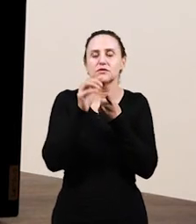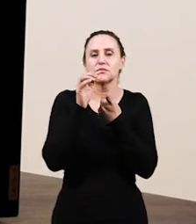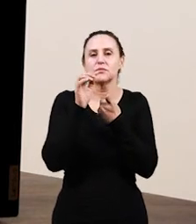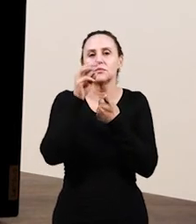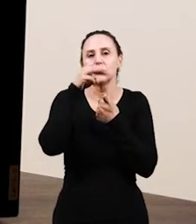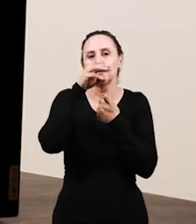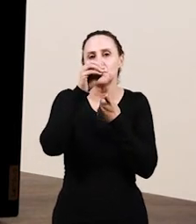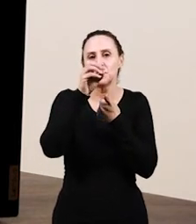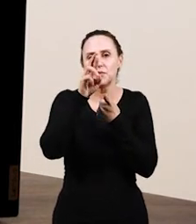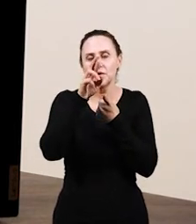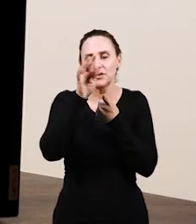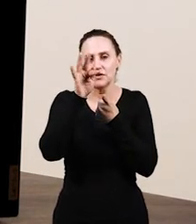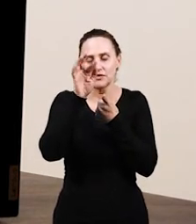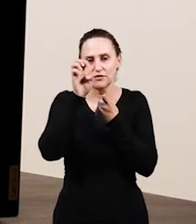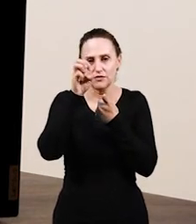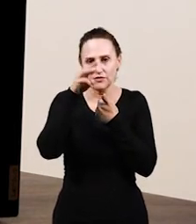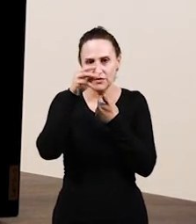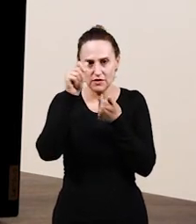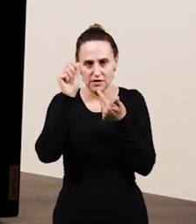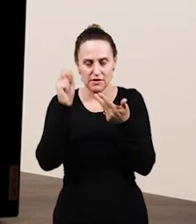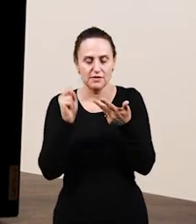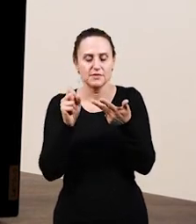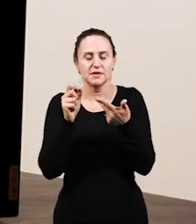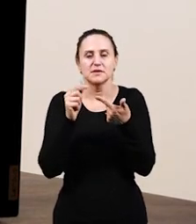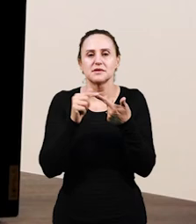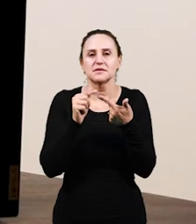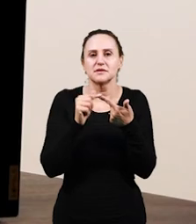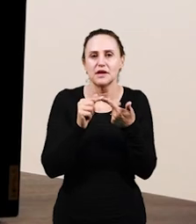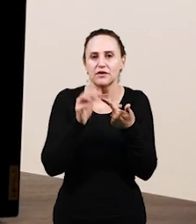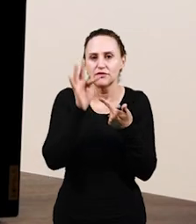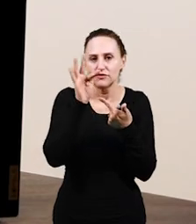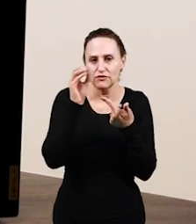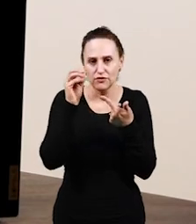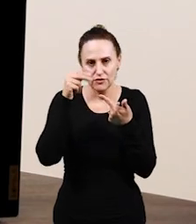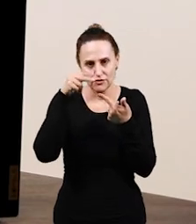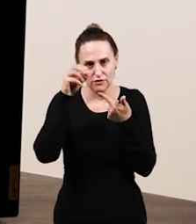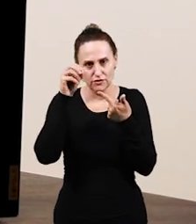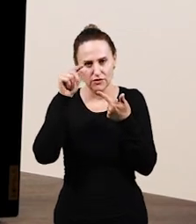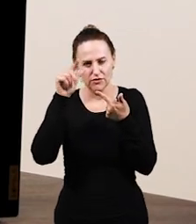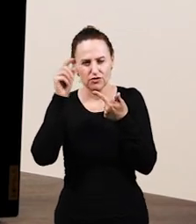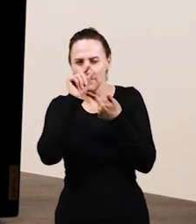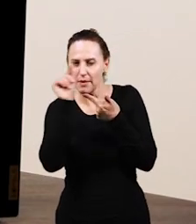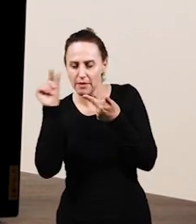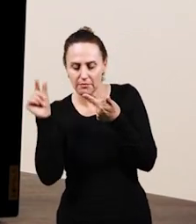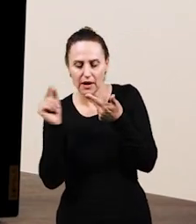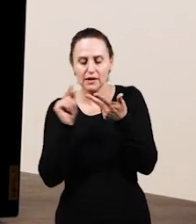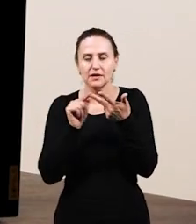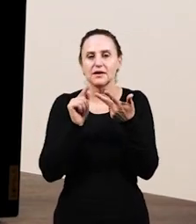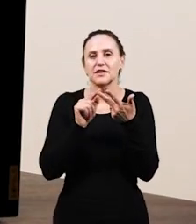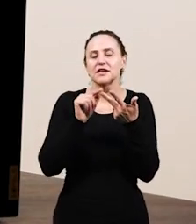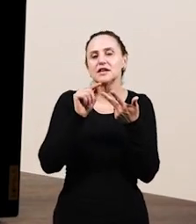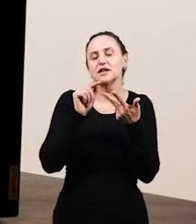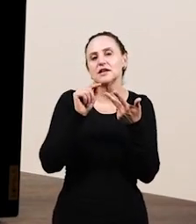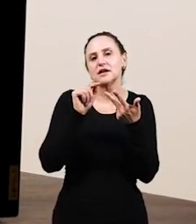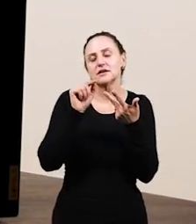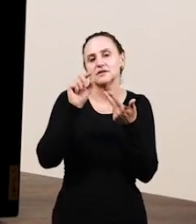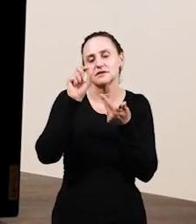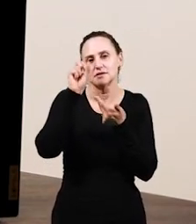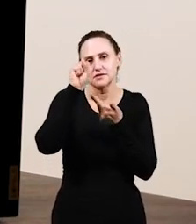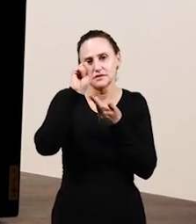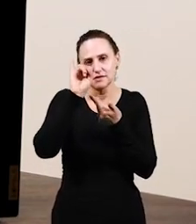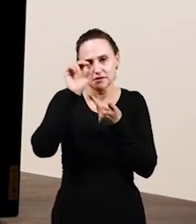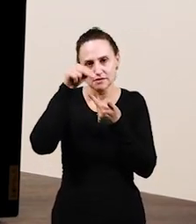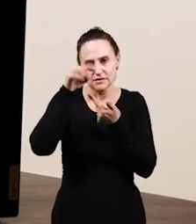EA sintaxe as relações entre entre as palavras né então são esses três níveis que eu